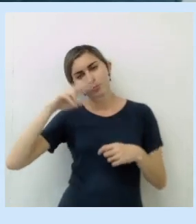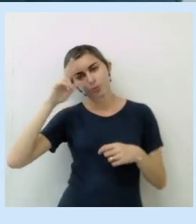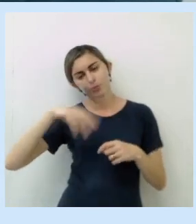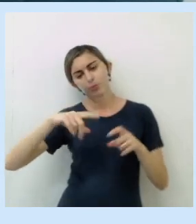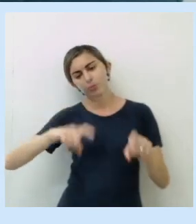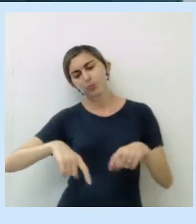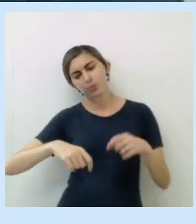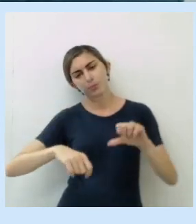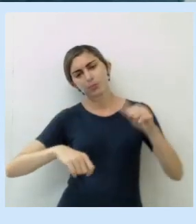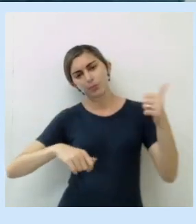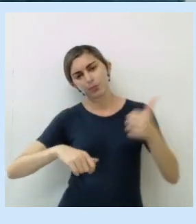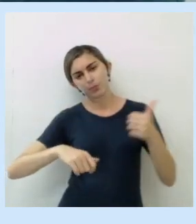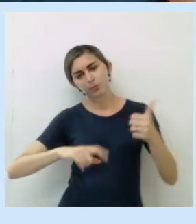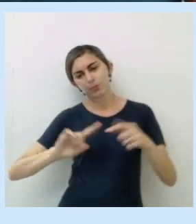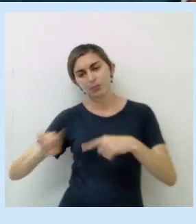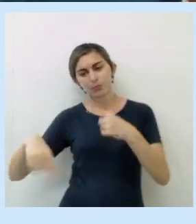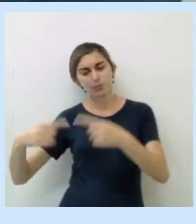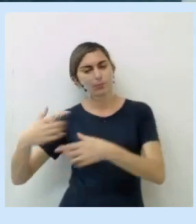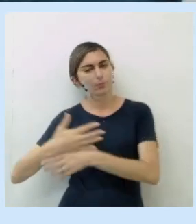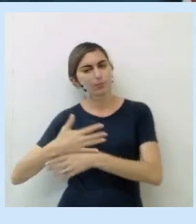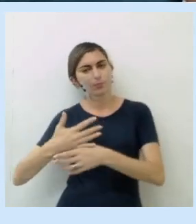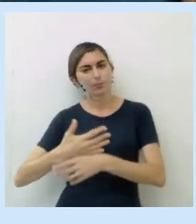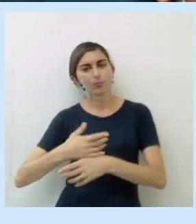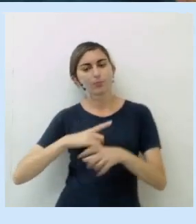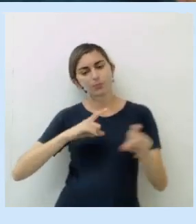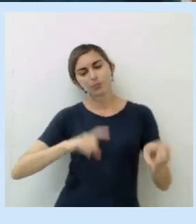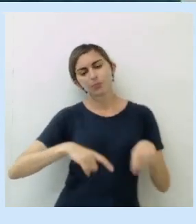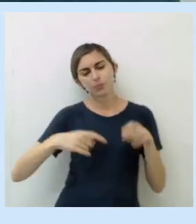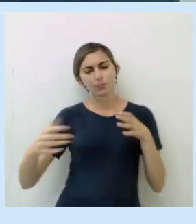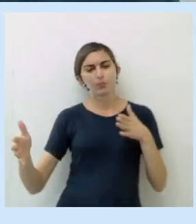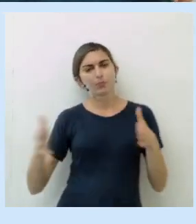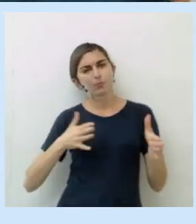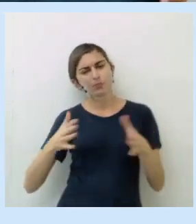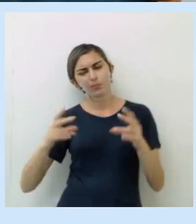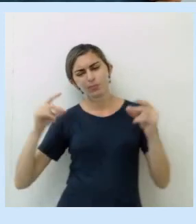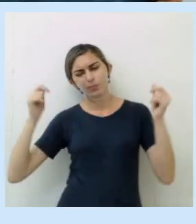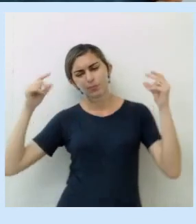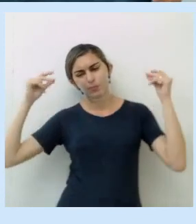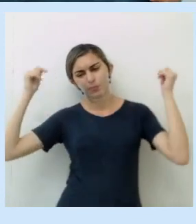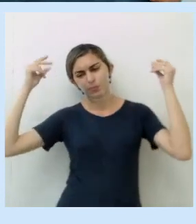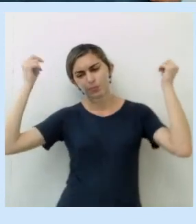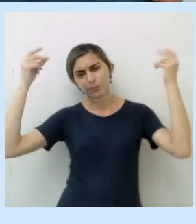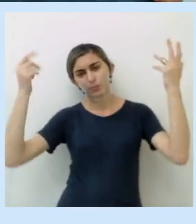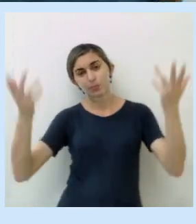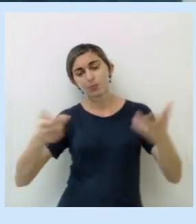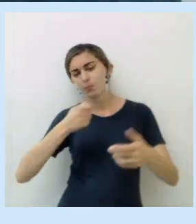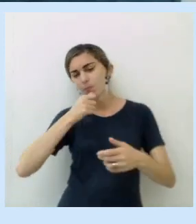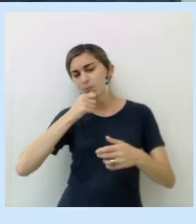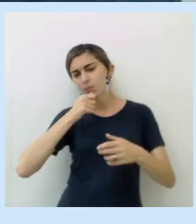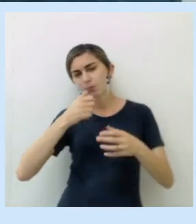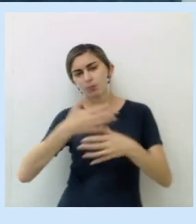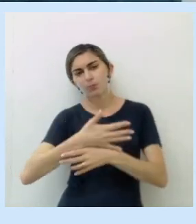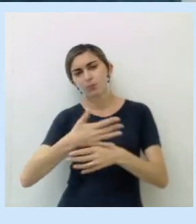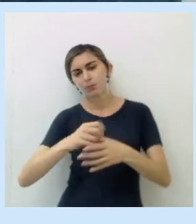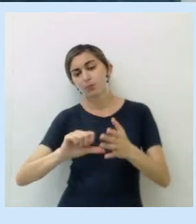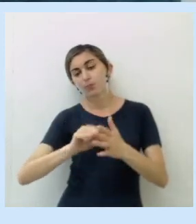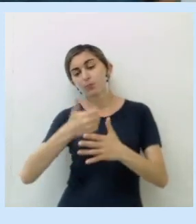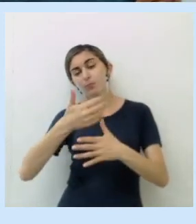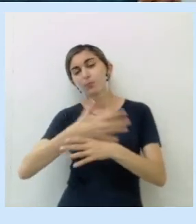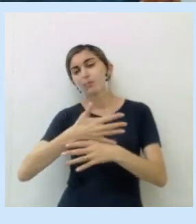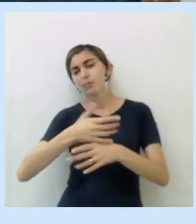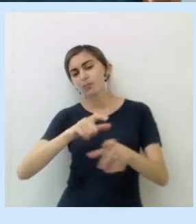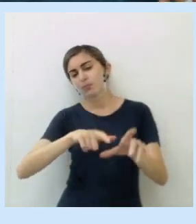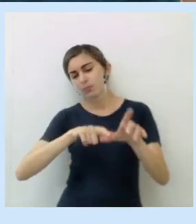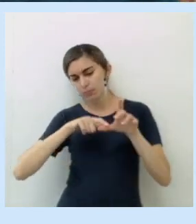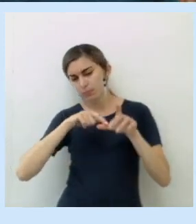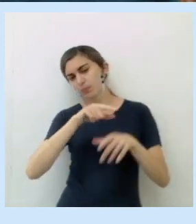vem primeiro do que a própria cidade. Então o campo ele existiu durante milênios sem as cidades. E as primeiras cidades